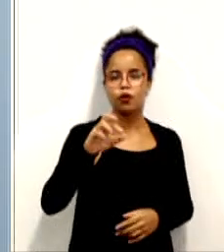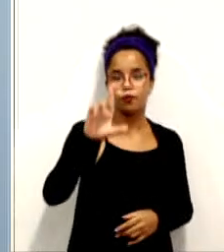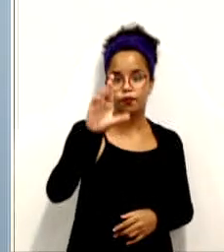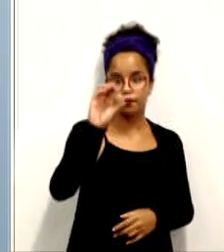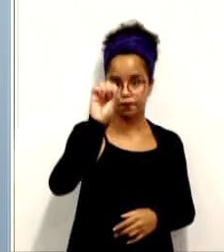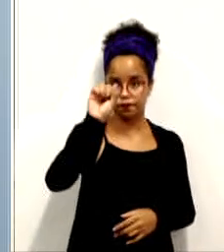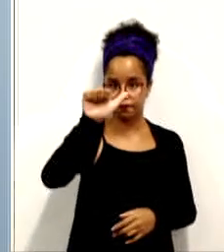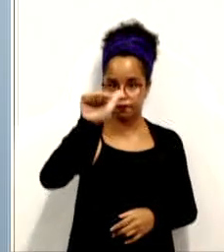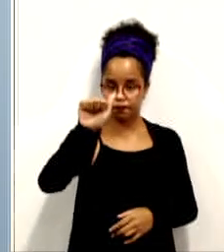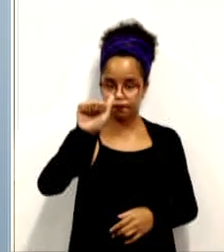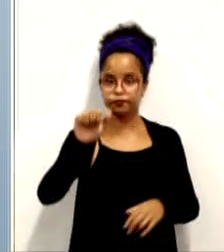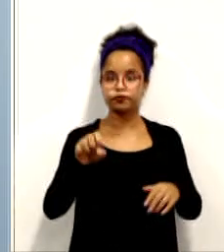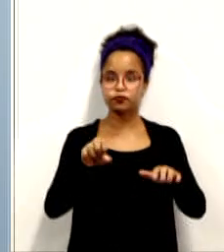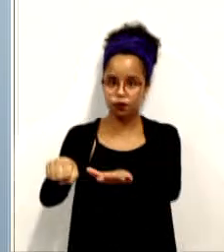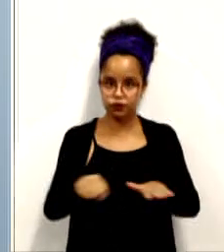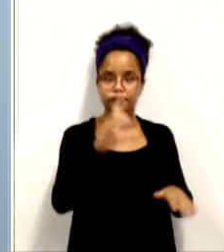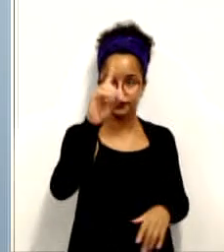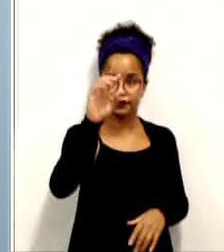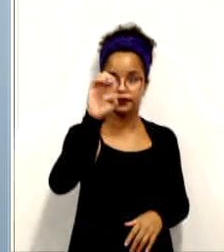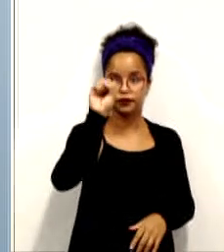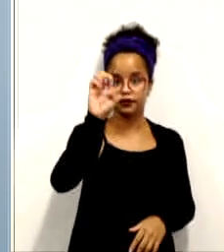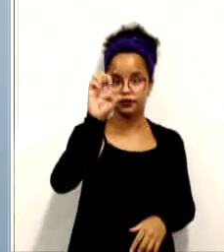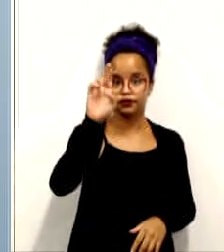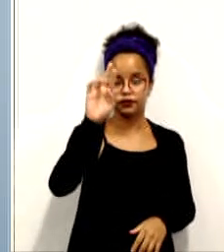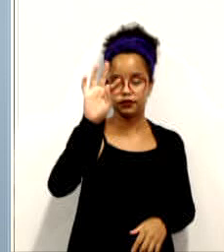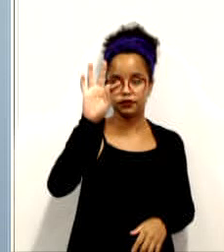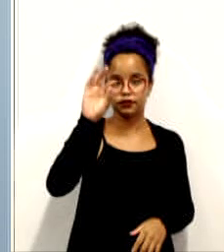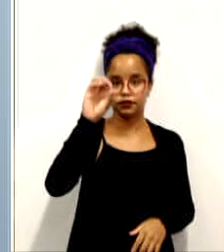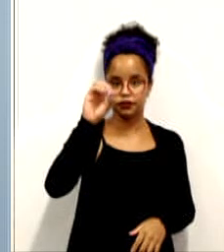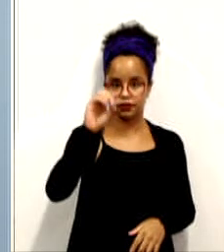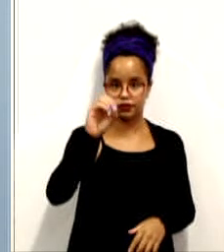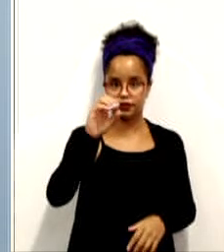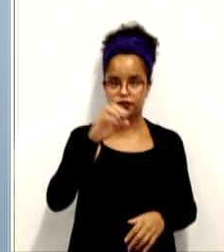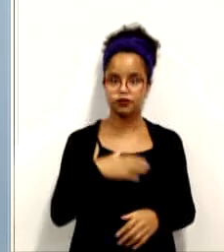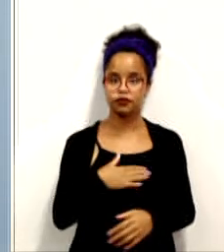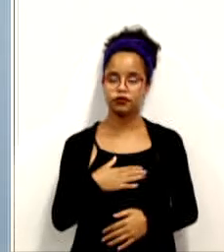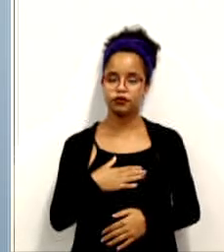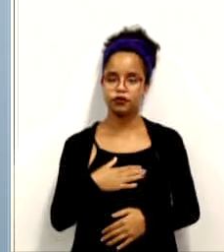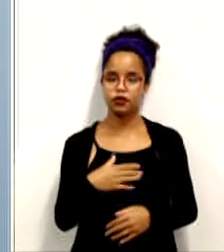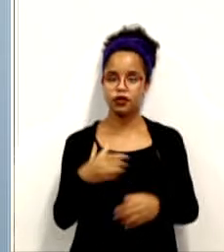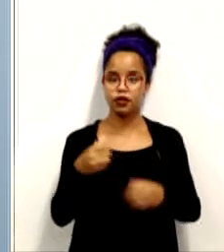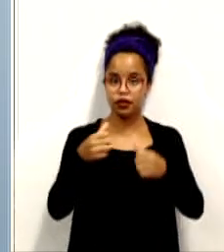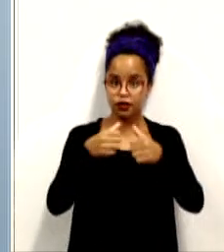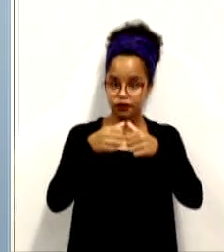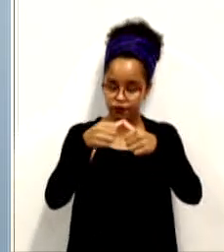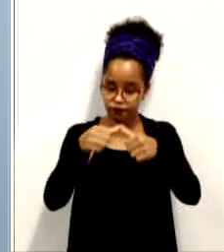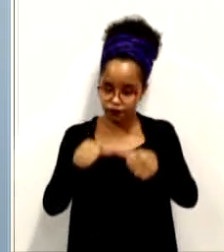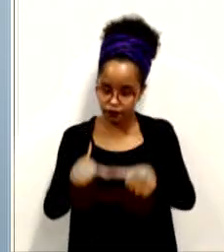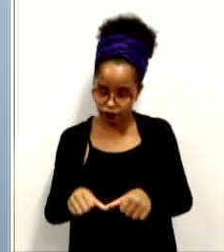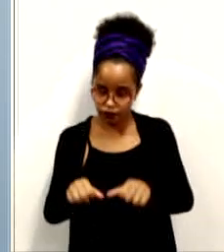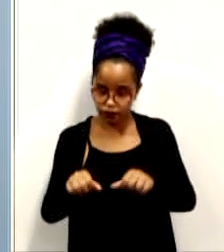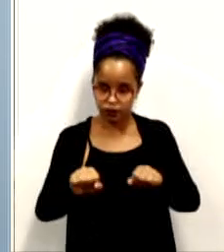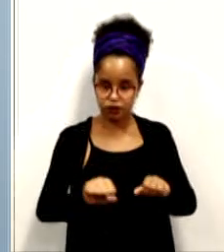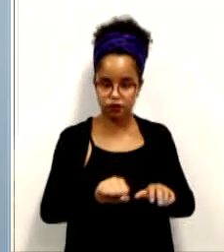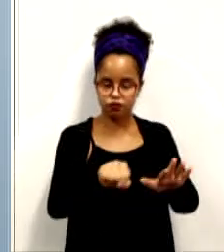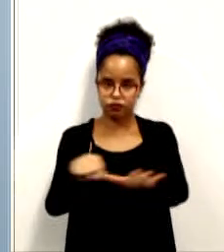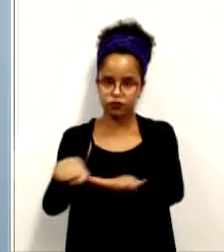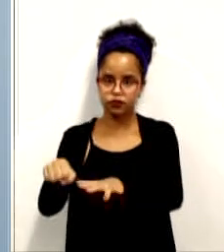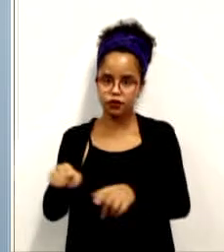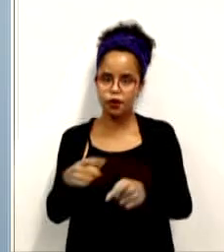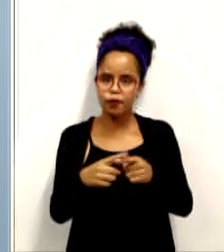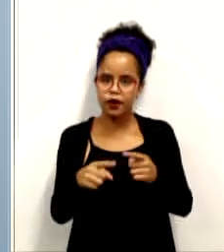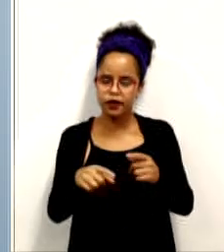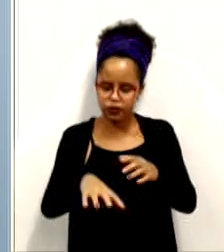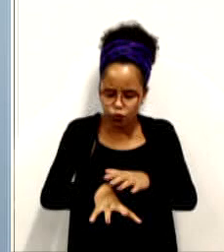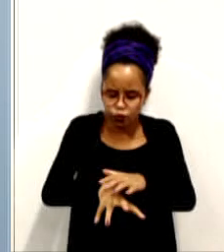em casa, né? É uma planta que ela é cultivada no deserto, mas ela acumula água, né? No seu caule ela consegue acumular